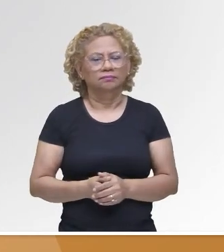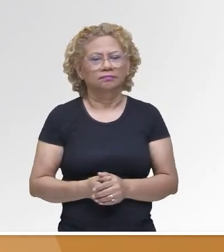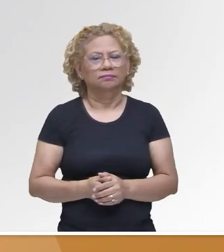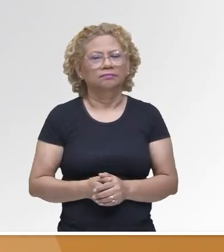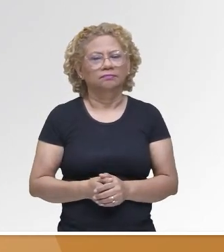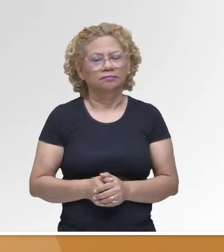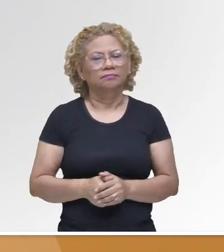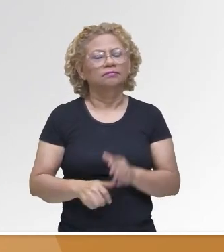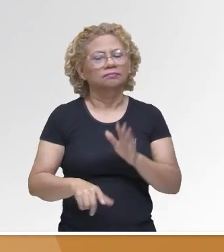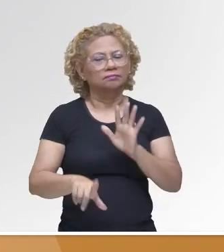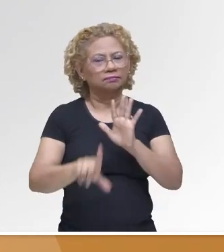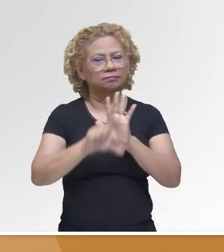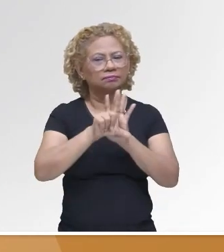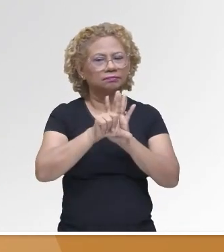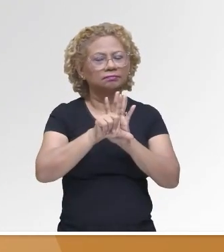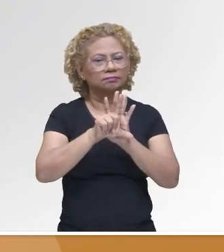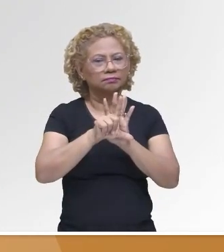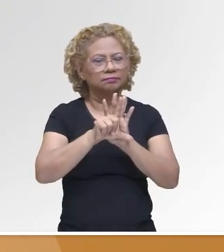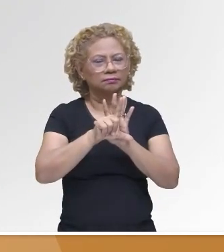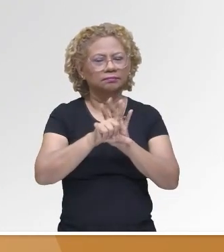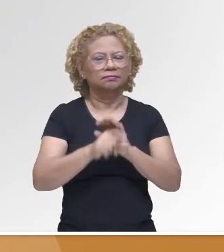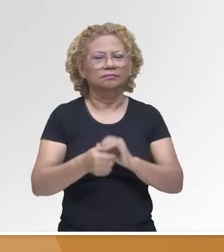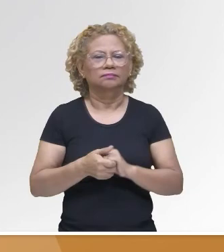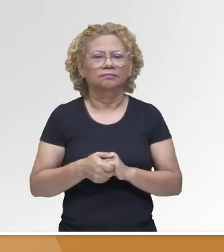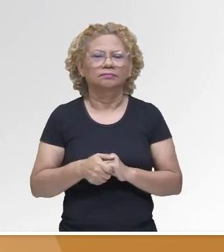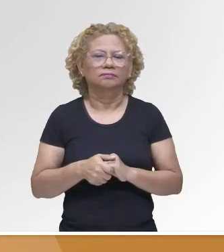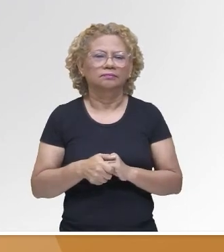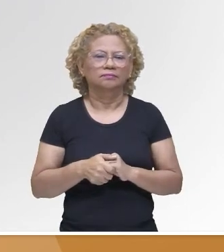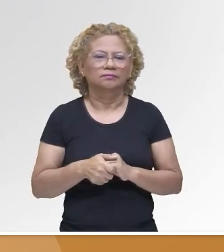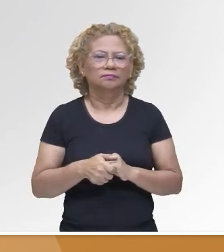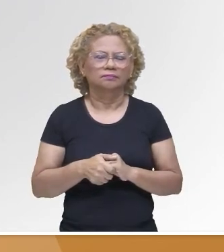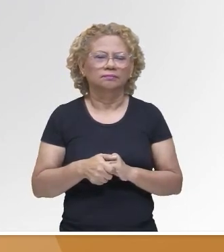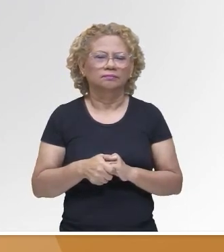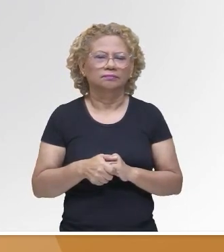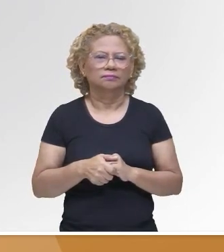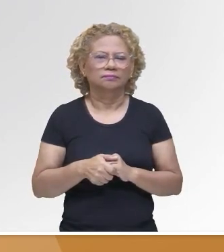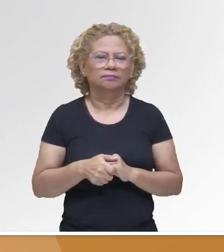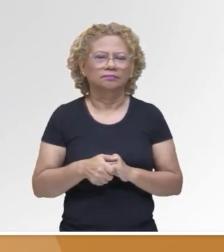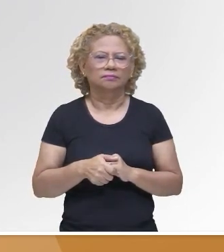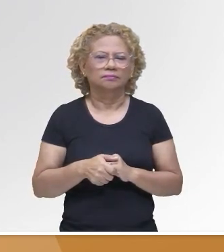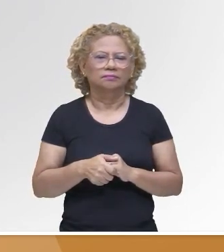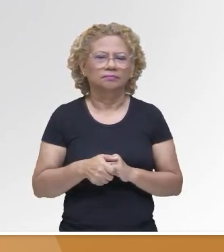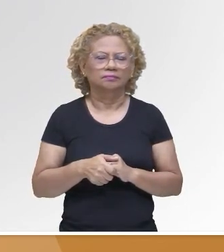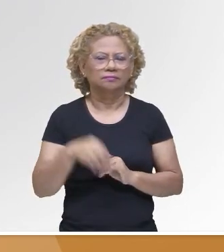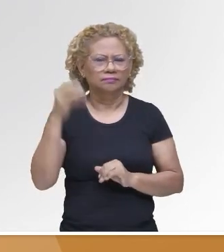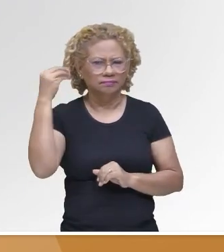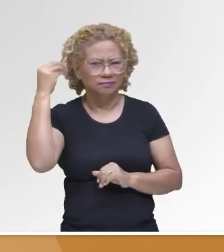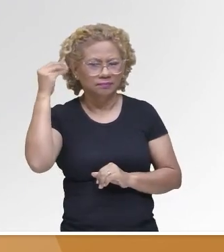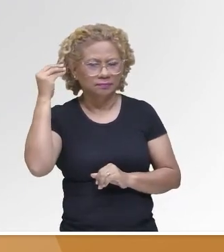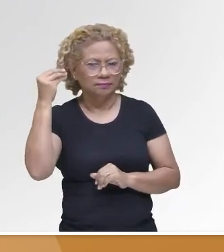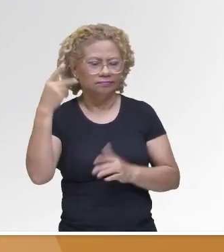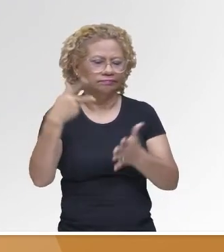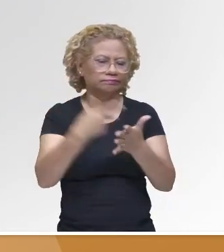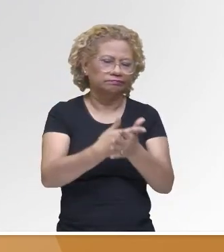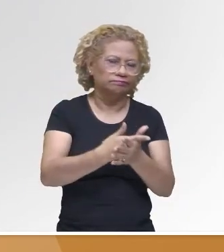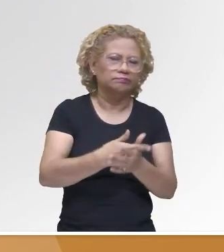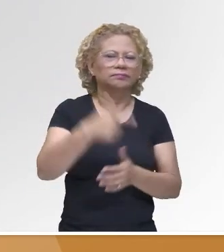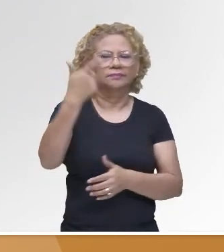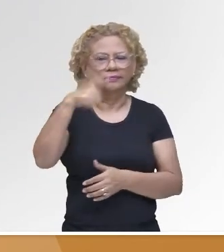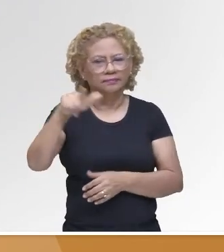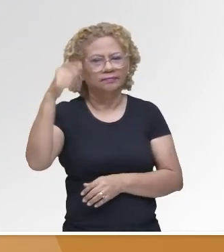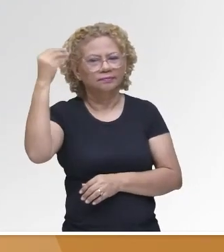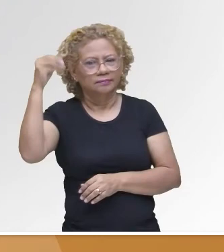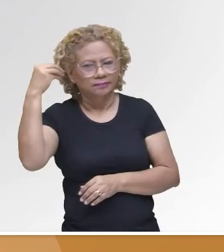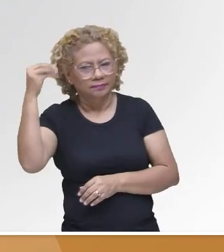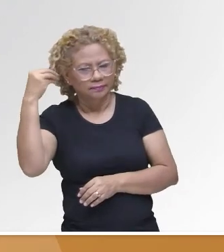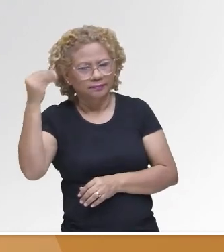lei. Agora, ele faz a experiência, não deu certo. Vai começar a